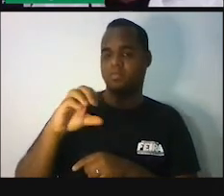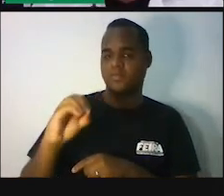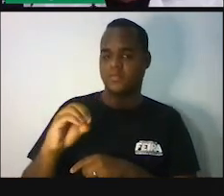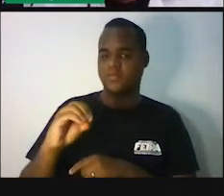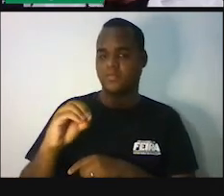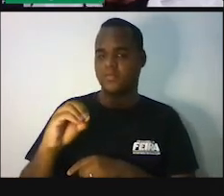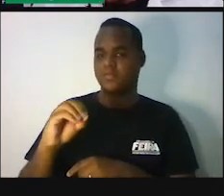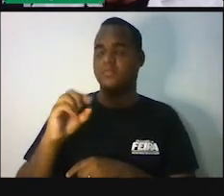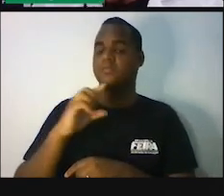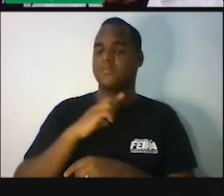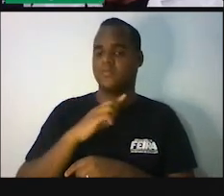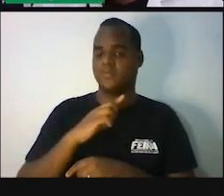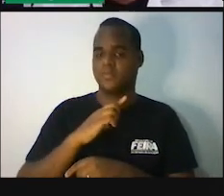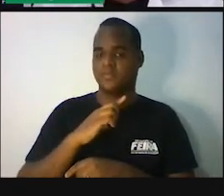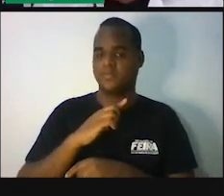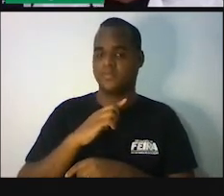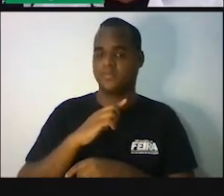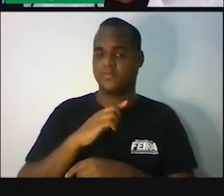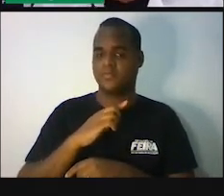5,79